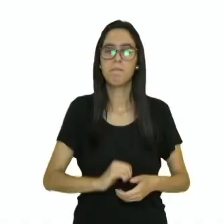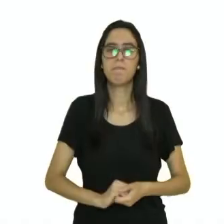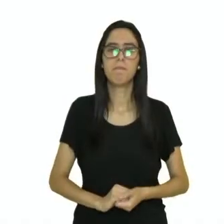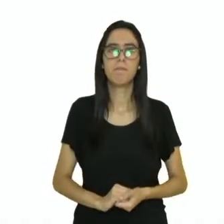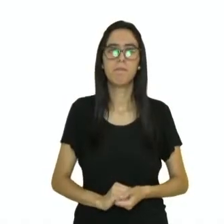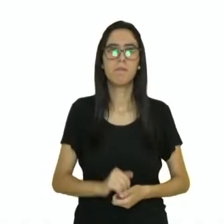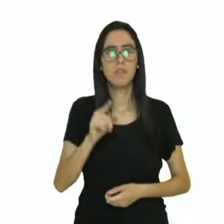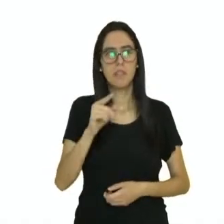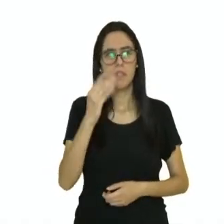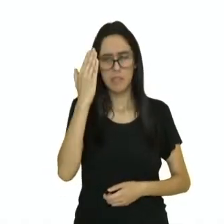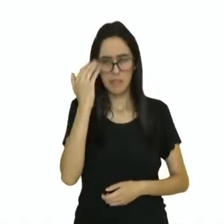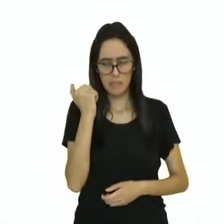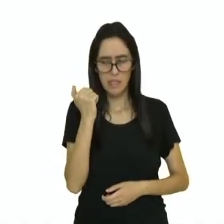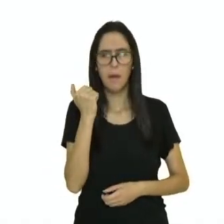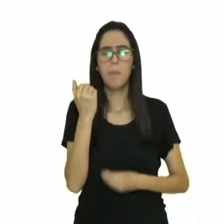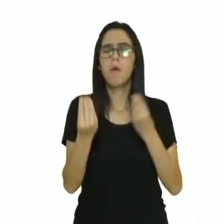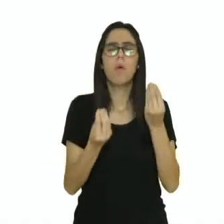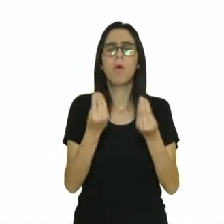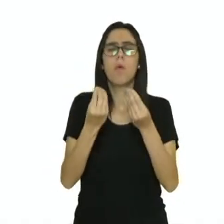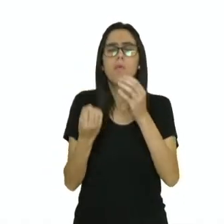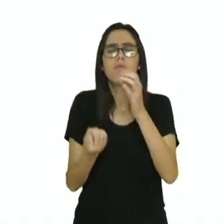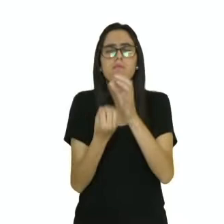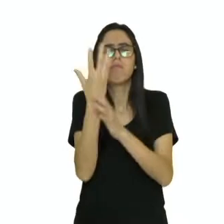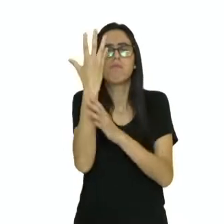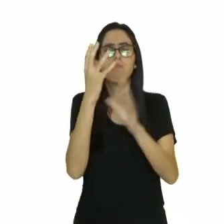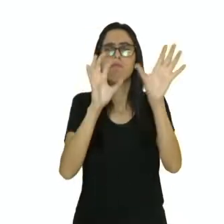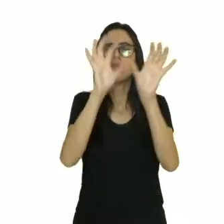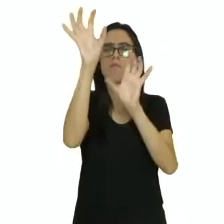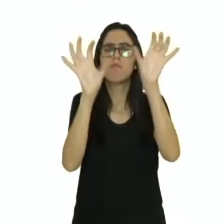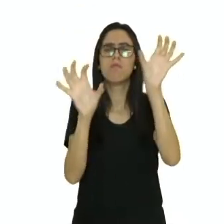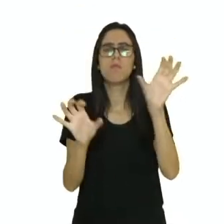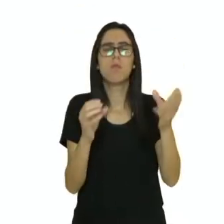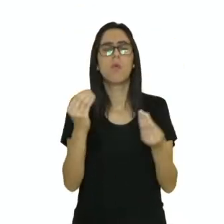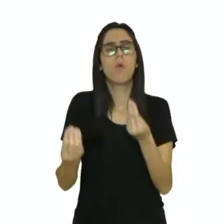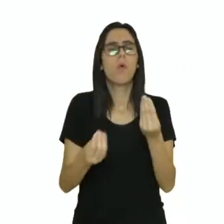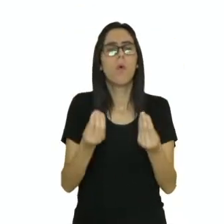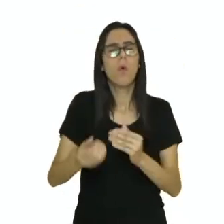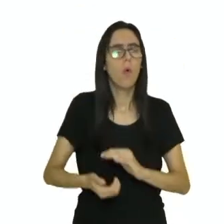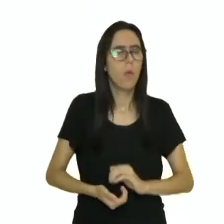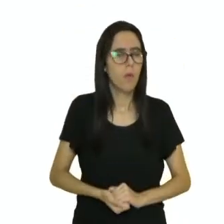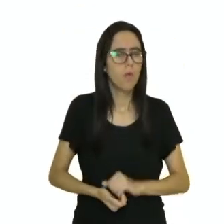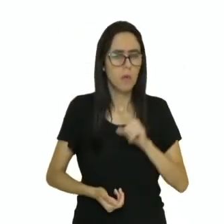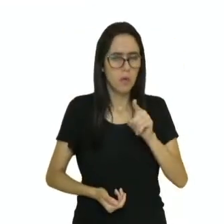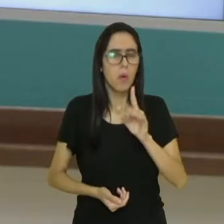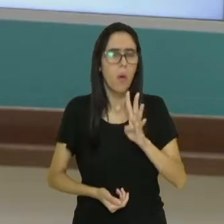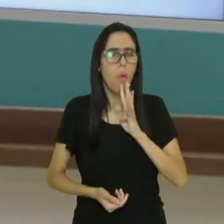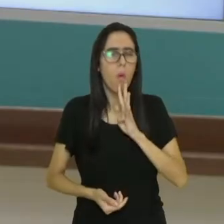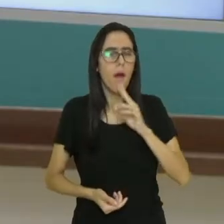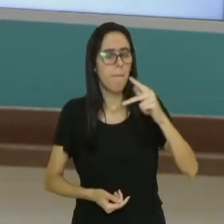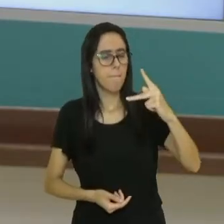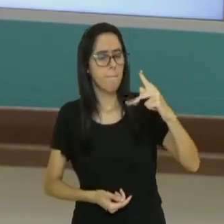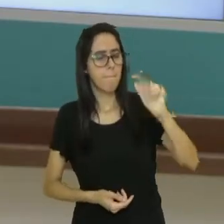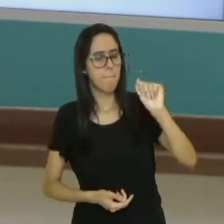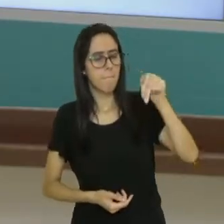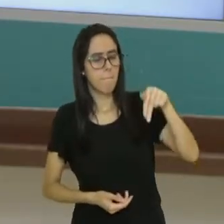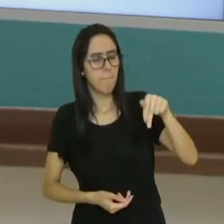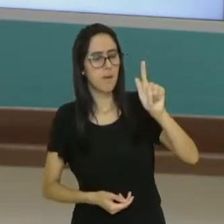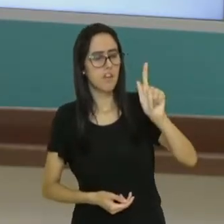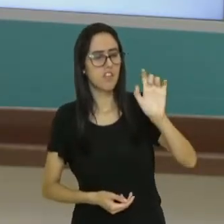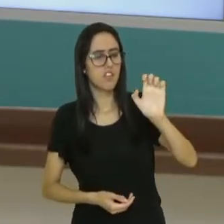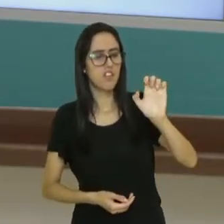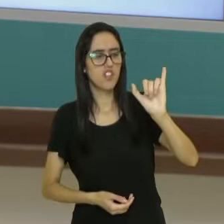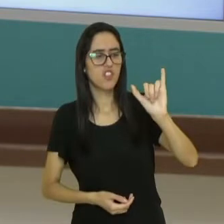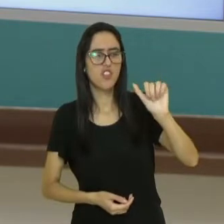Você sabe como se formaram os continentes da Terra? E já ouviu falar em Pangeia? O que pode